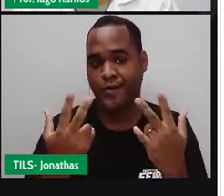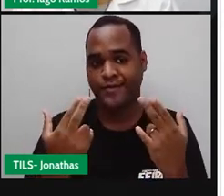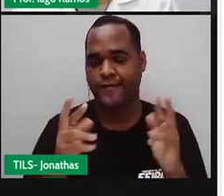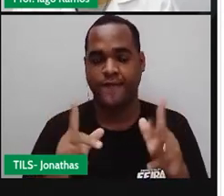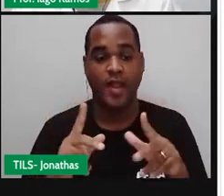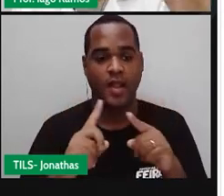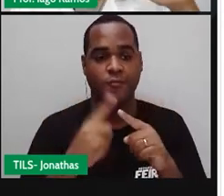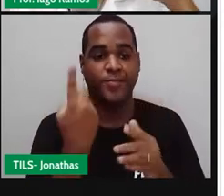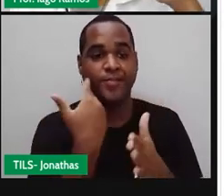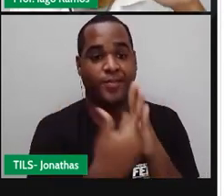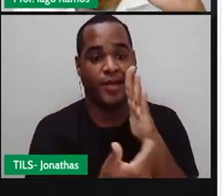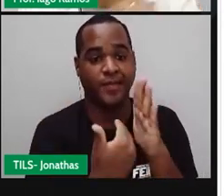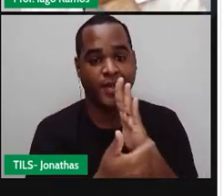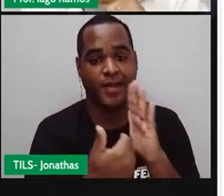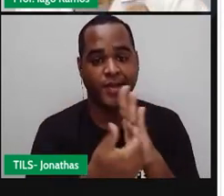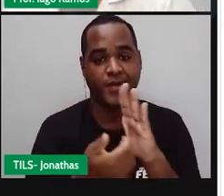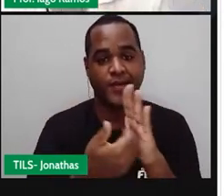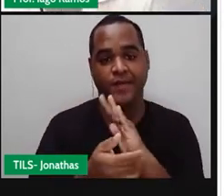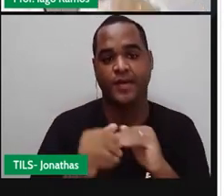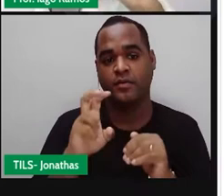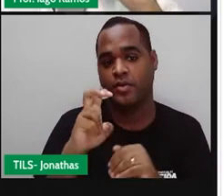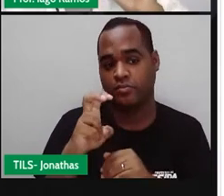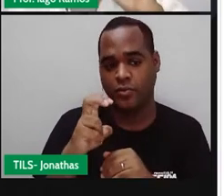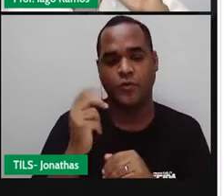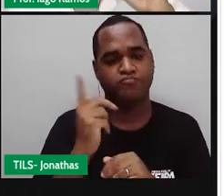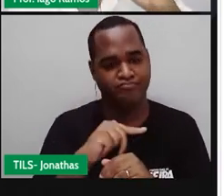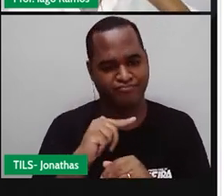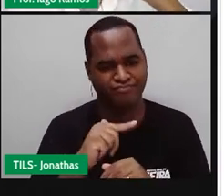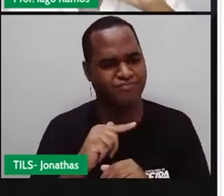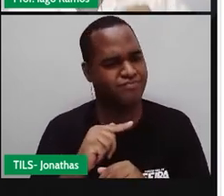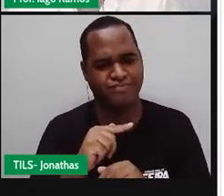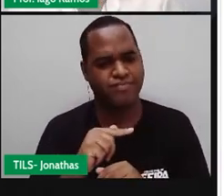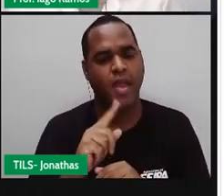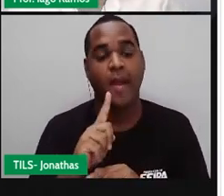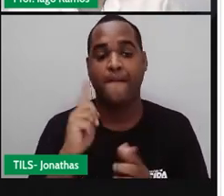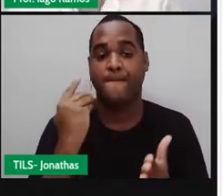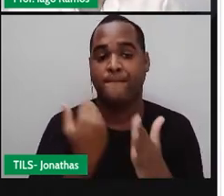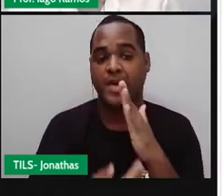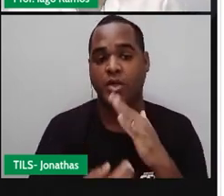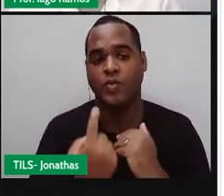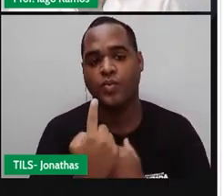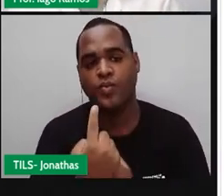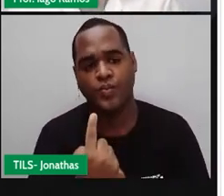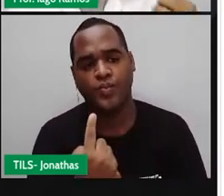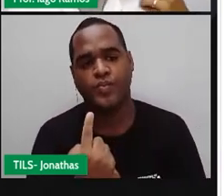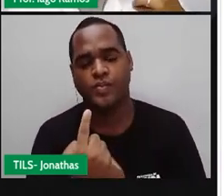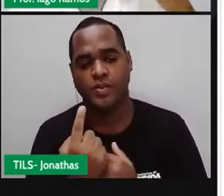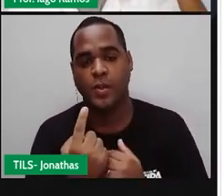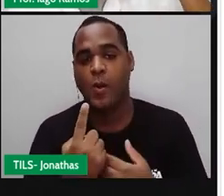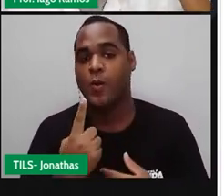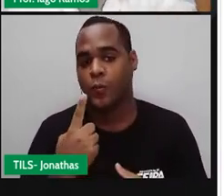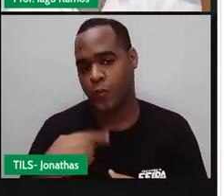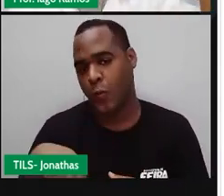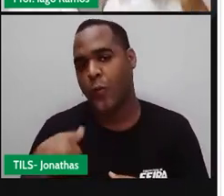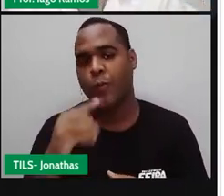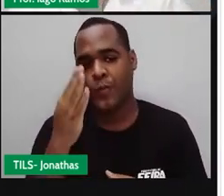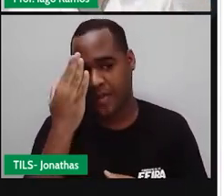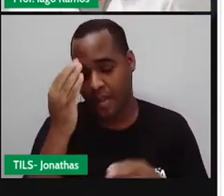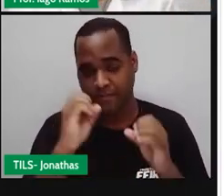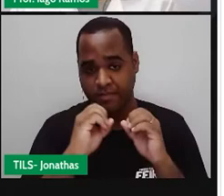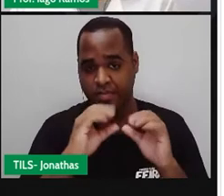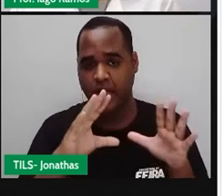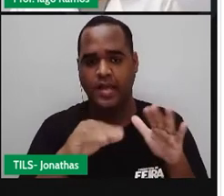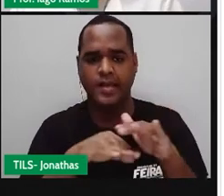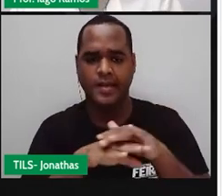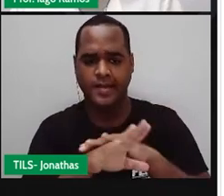derrota dos cinco jogos a nossa seleção perdeu um jogo Então você já deve estar Claro é